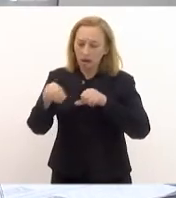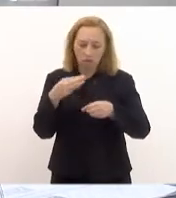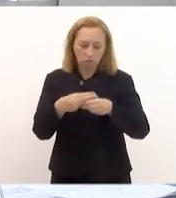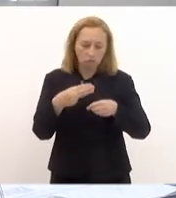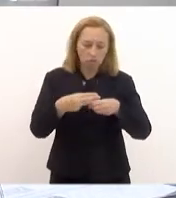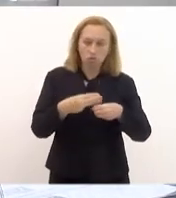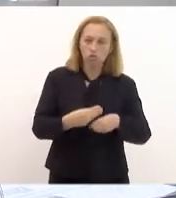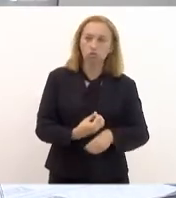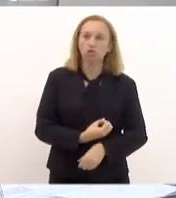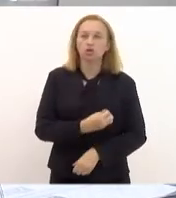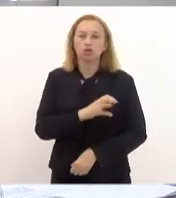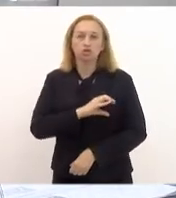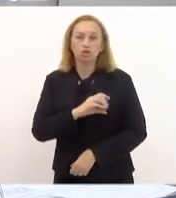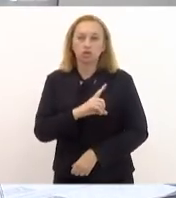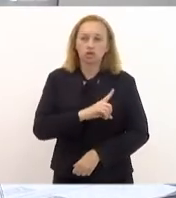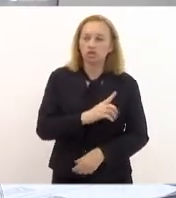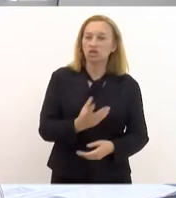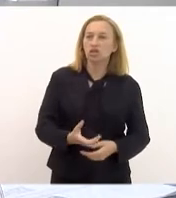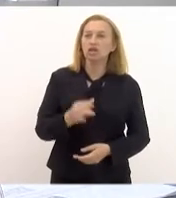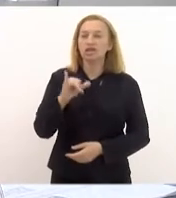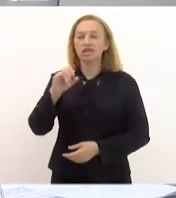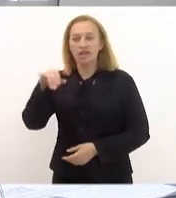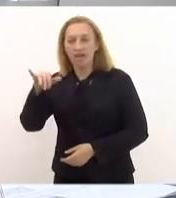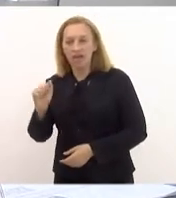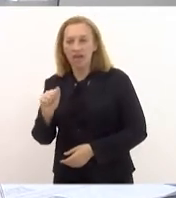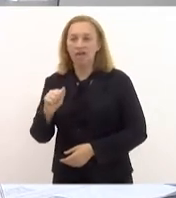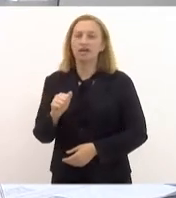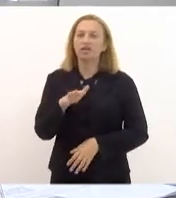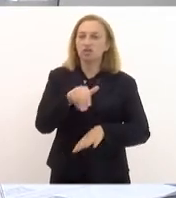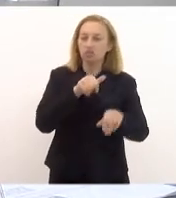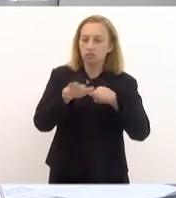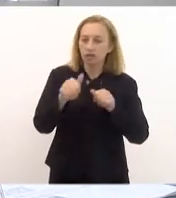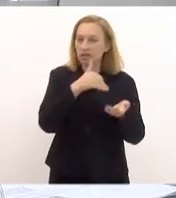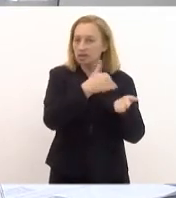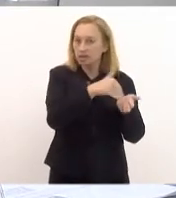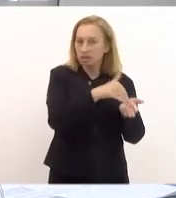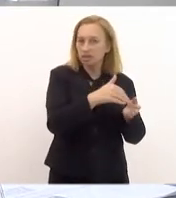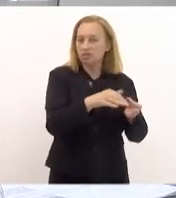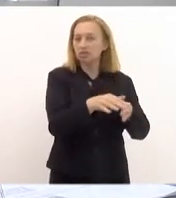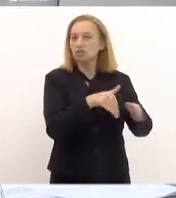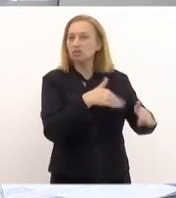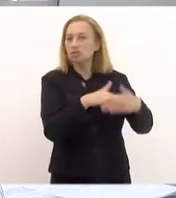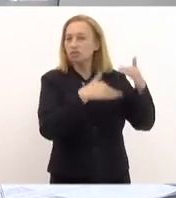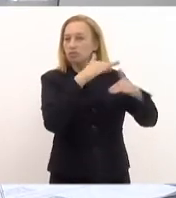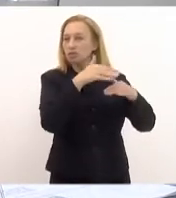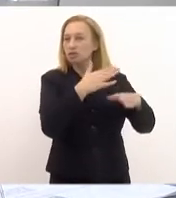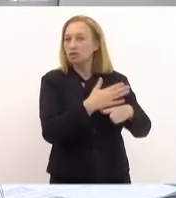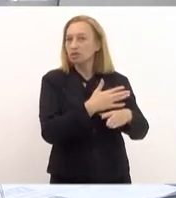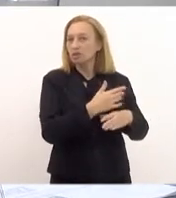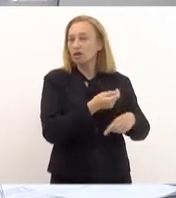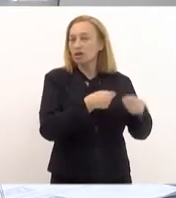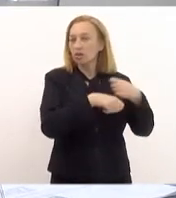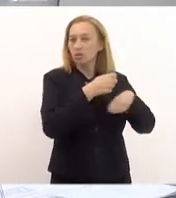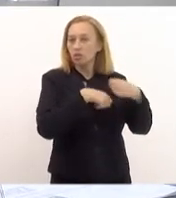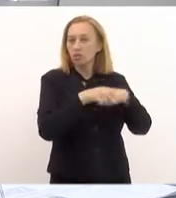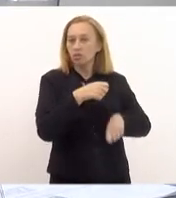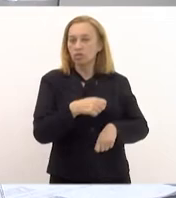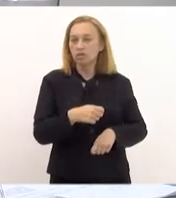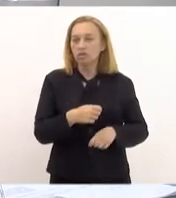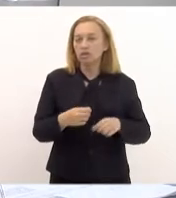de Caxias, chamar o INEA, chamar a Secretaria de Desenvolvimento Econômico. Aqui, ó, esse projeto virou